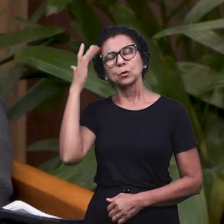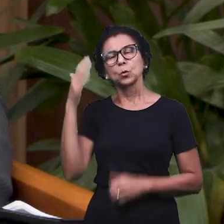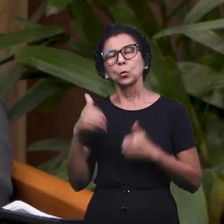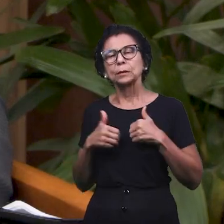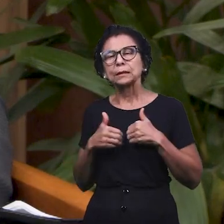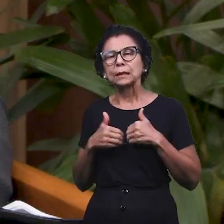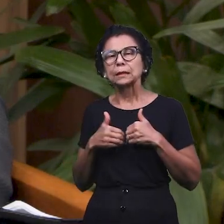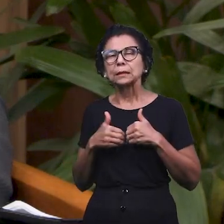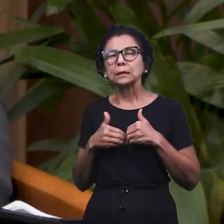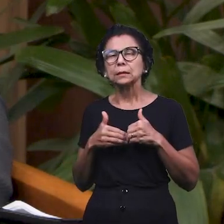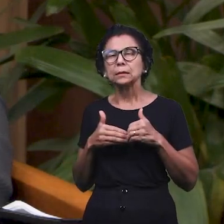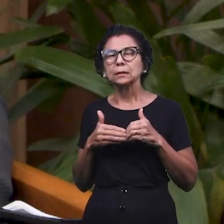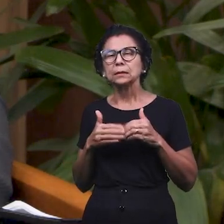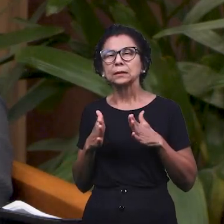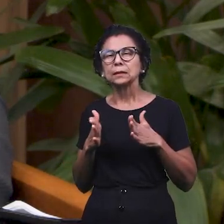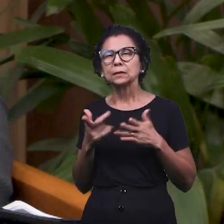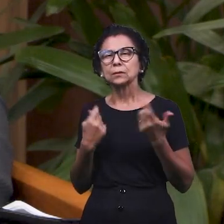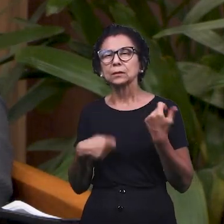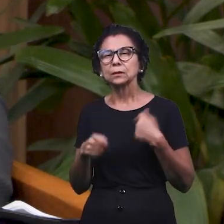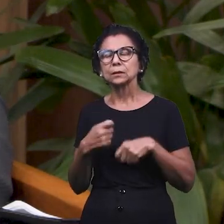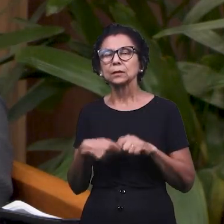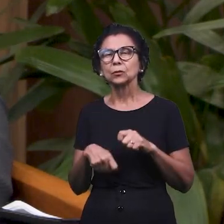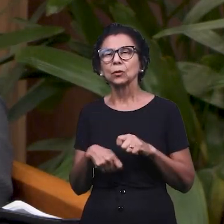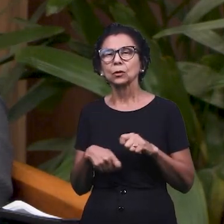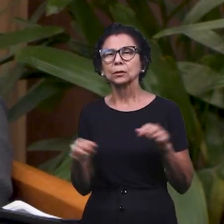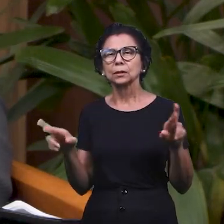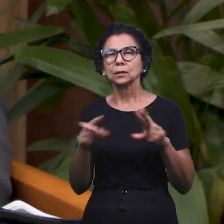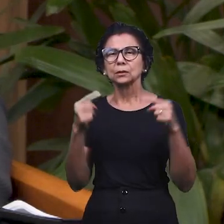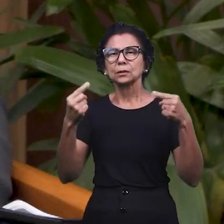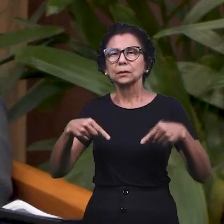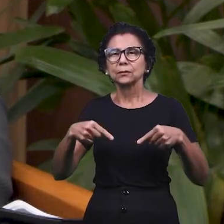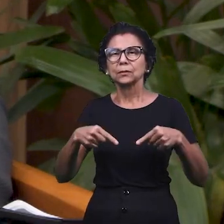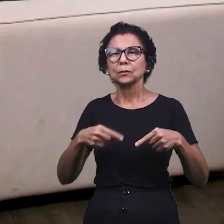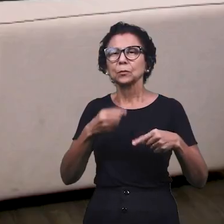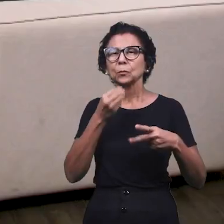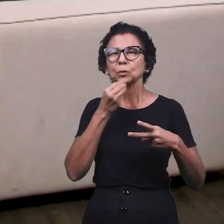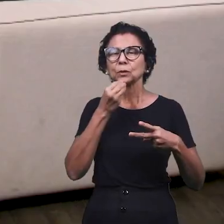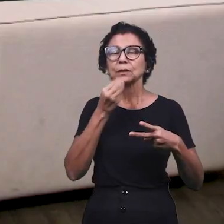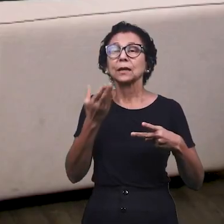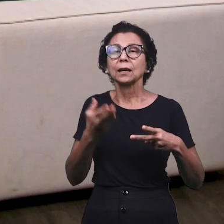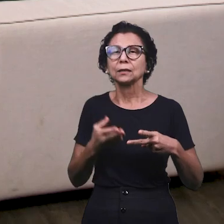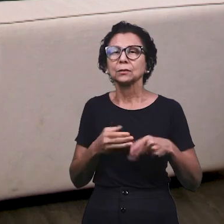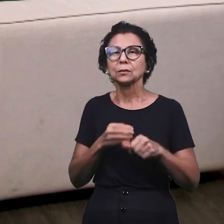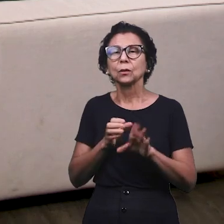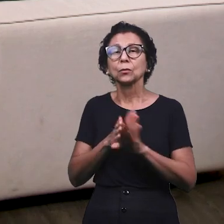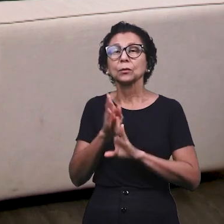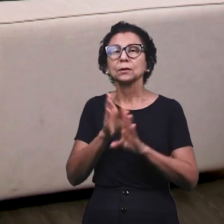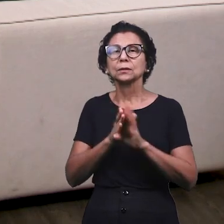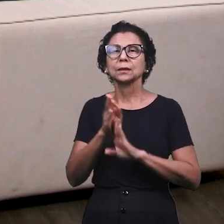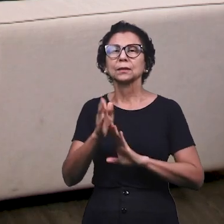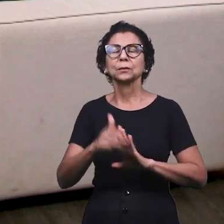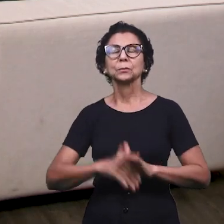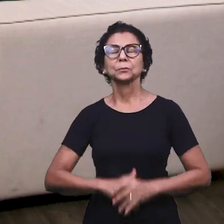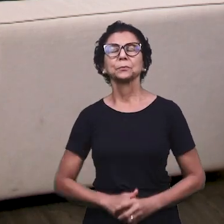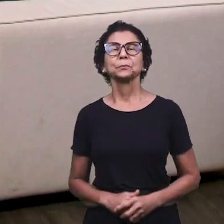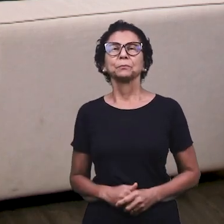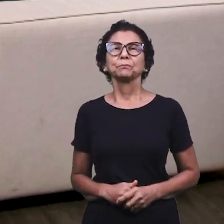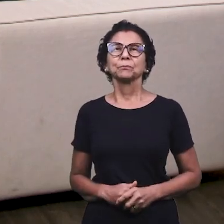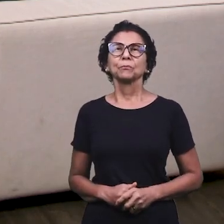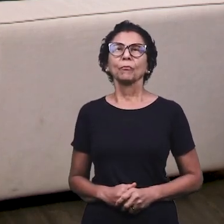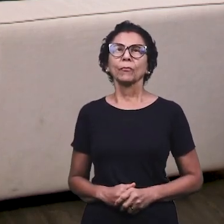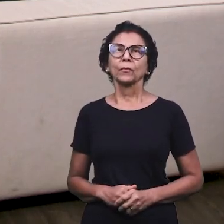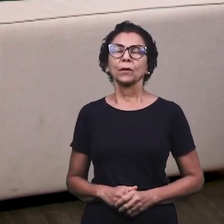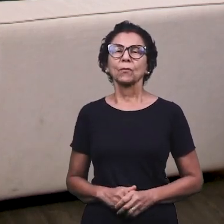de desafios ou oportunidades? Um conselho, Daniel. Acredito que um conselho seria buscar